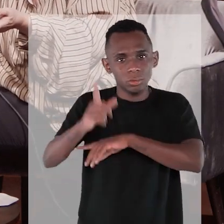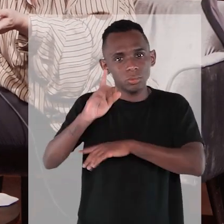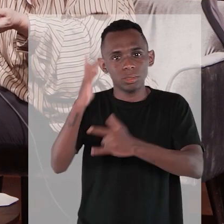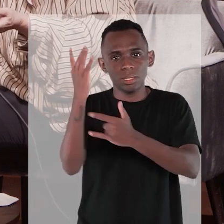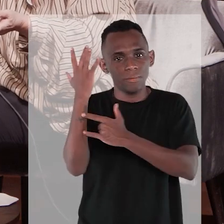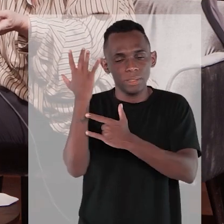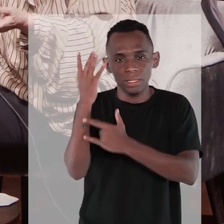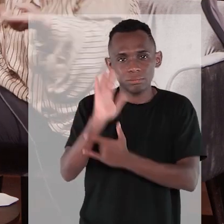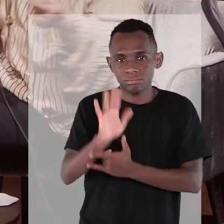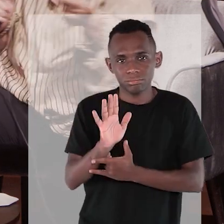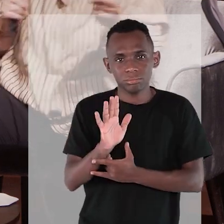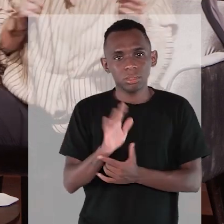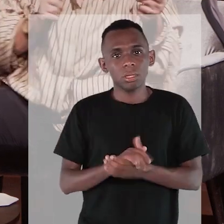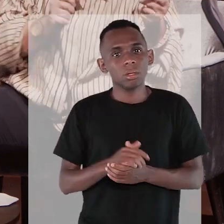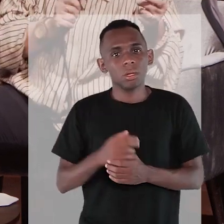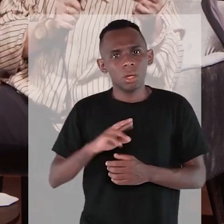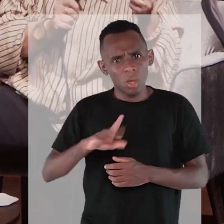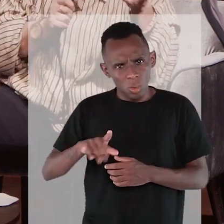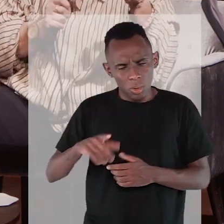cota. Tá?